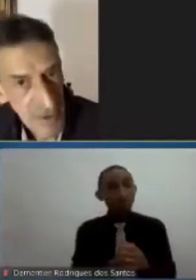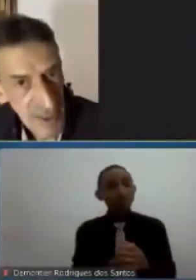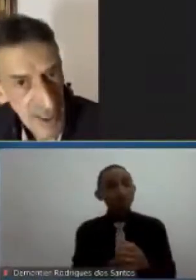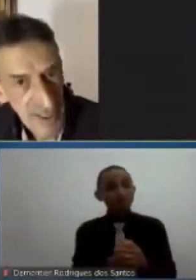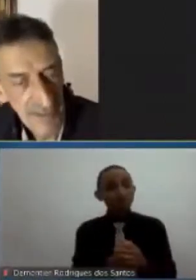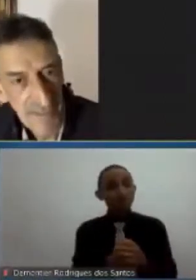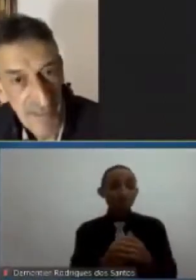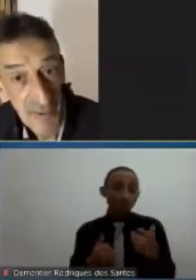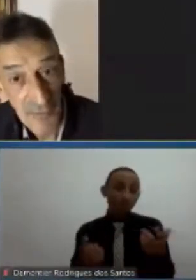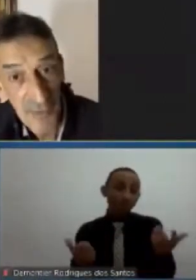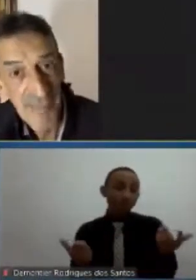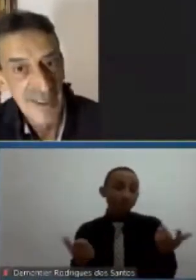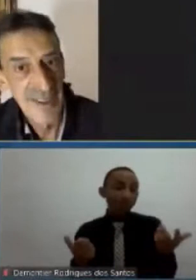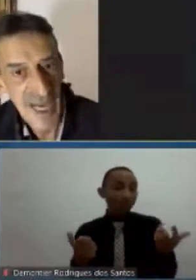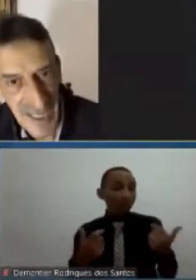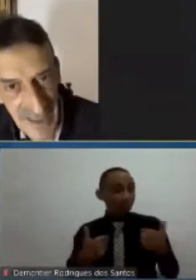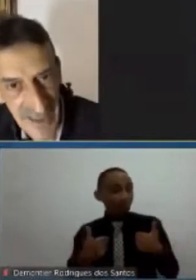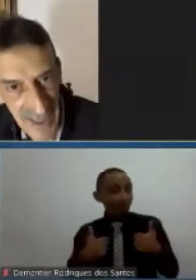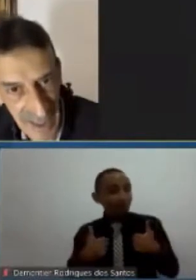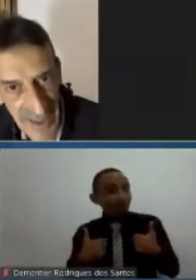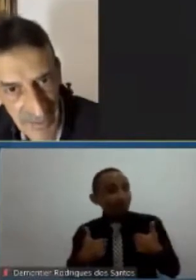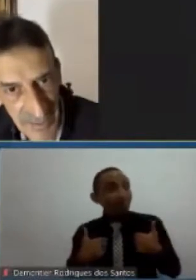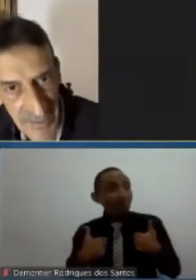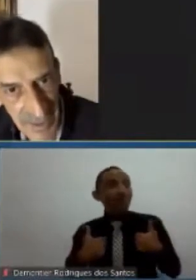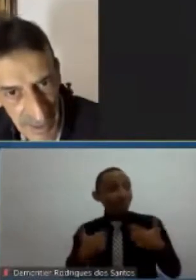muito poder fomentar essa